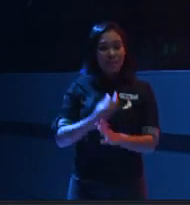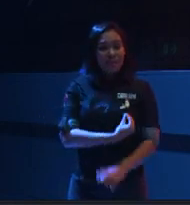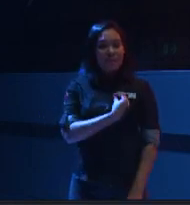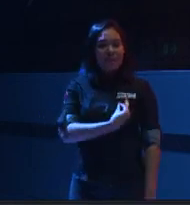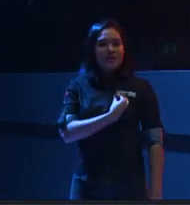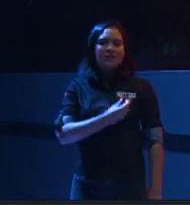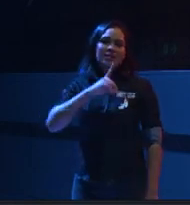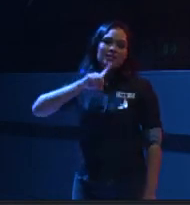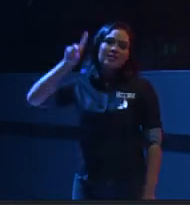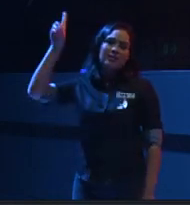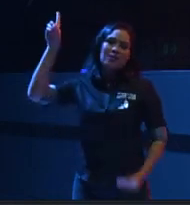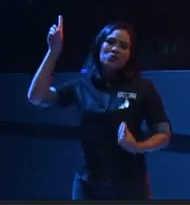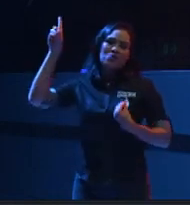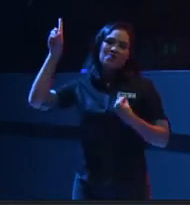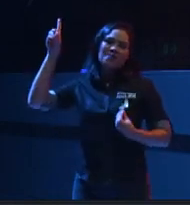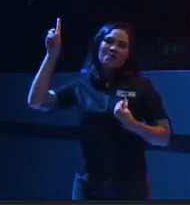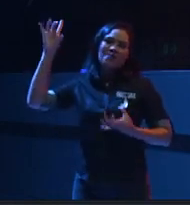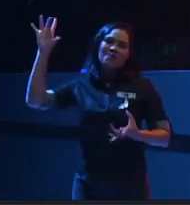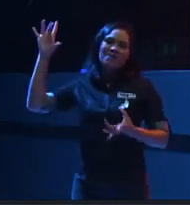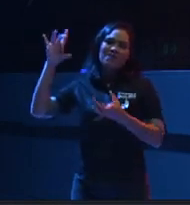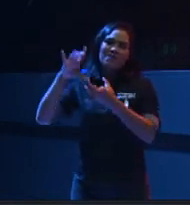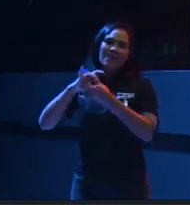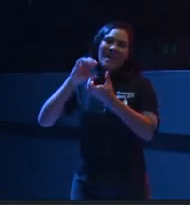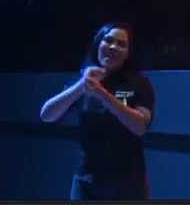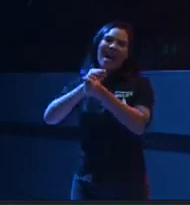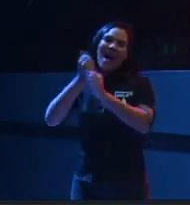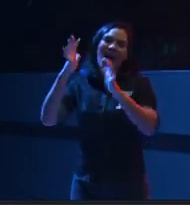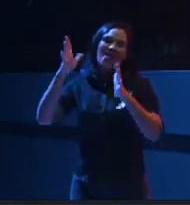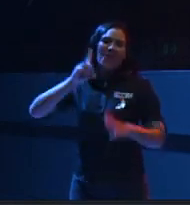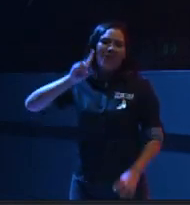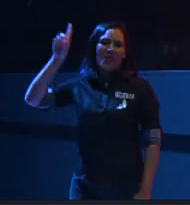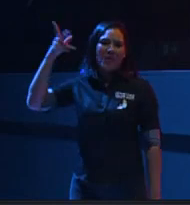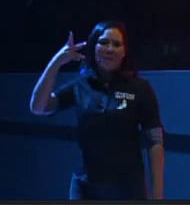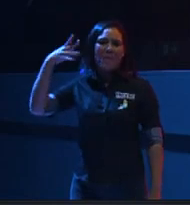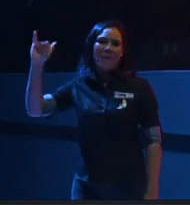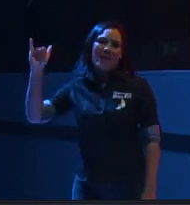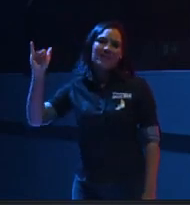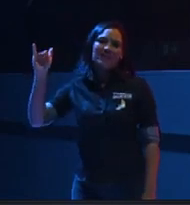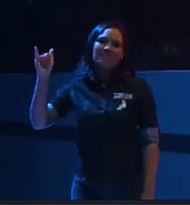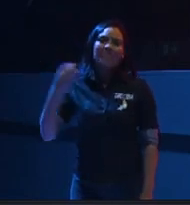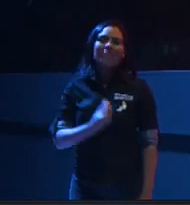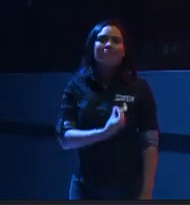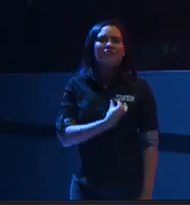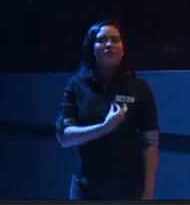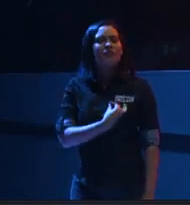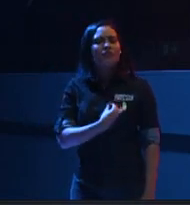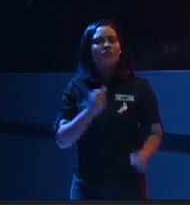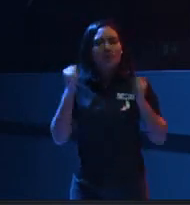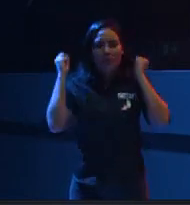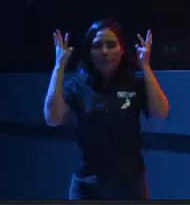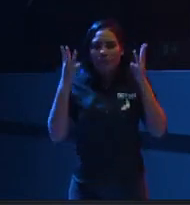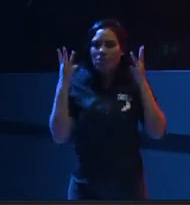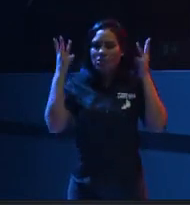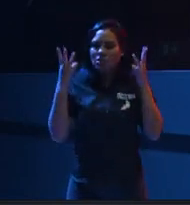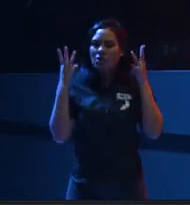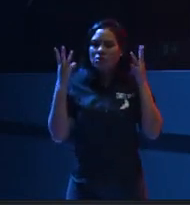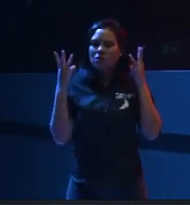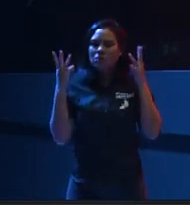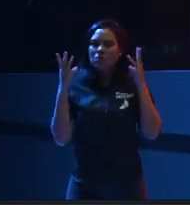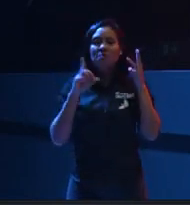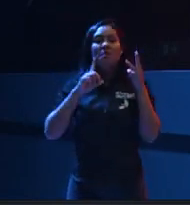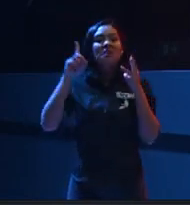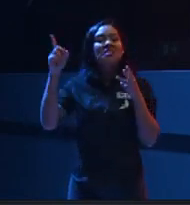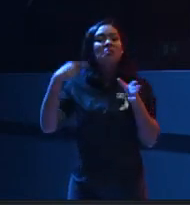do céu a glória do Pai na vida de Moisés o que tu tens a tua mão Deus eu